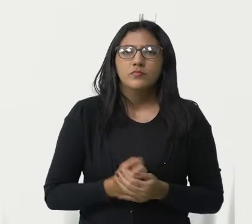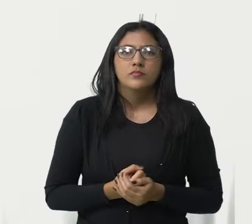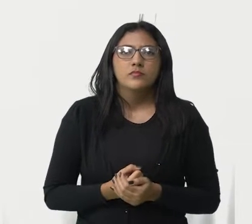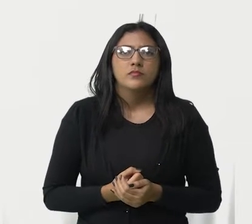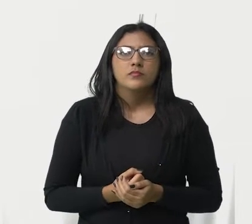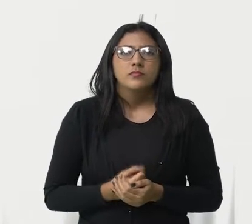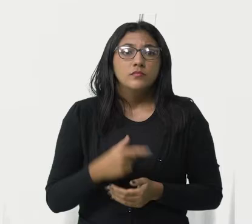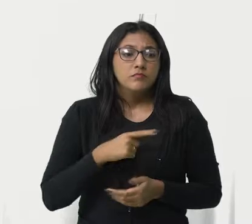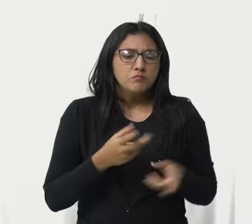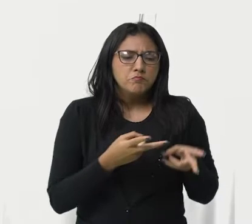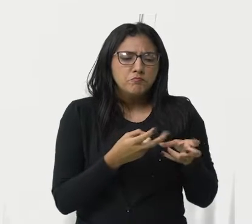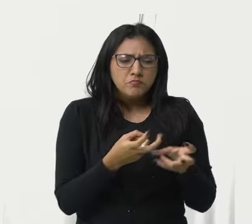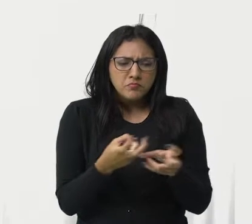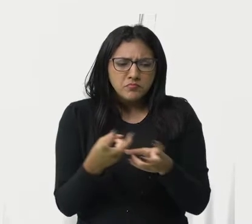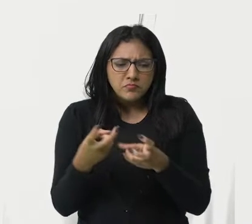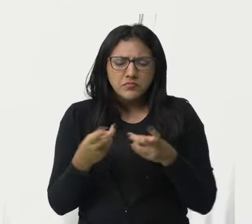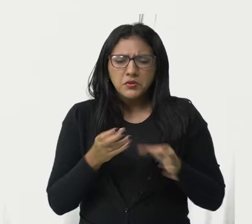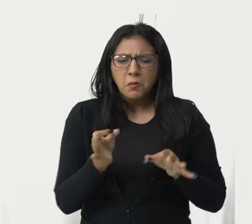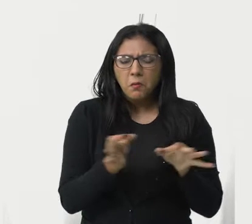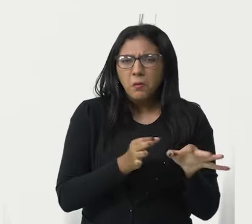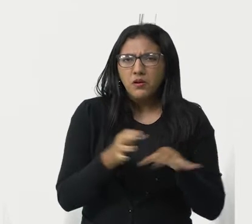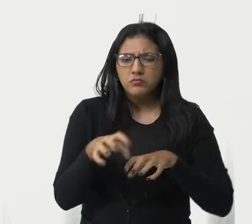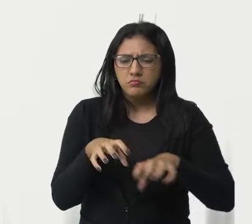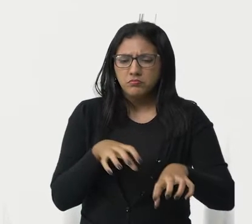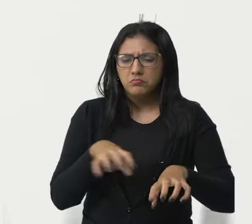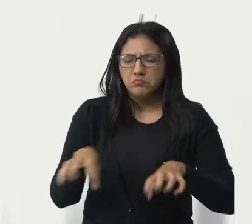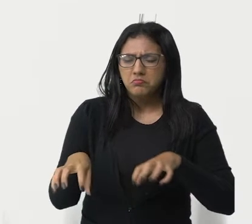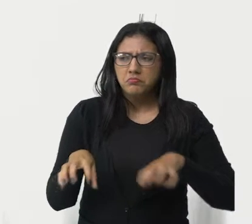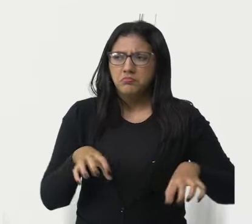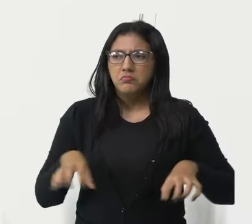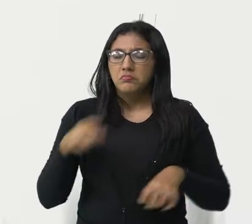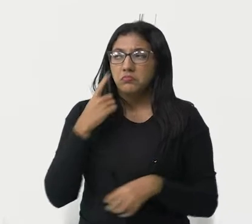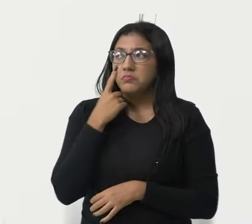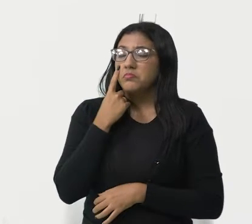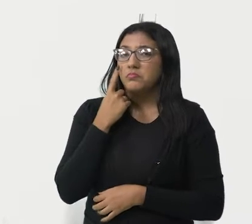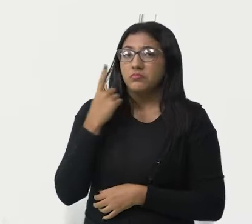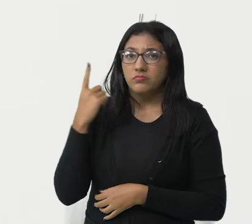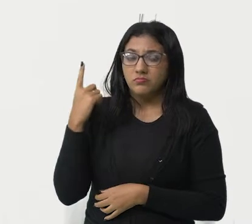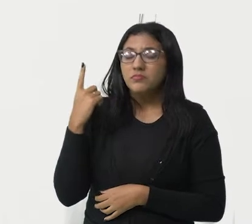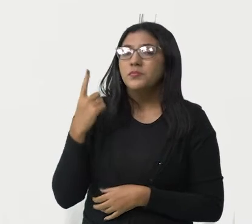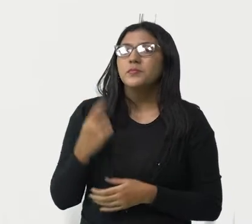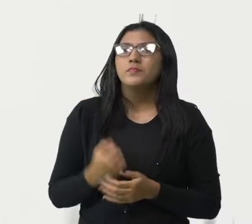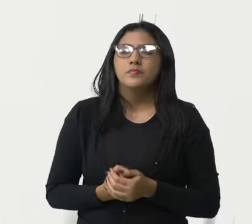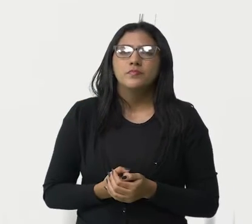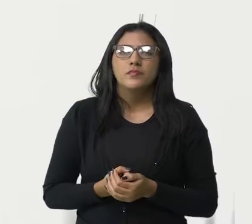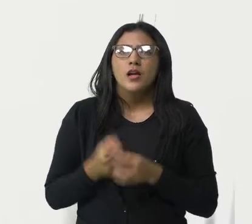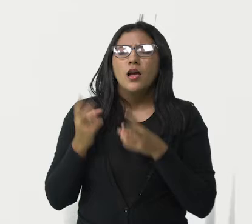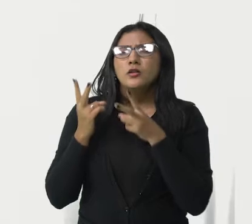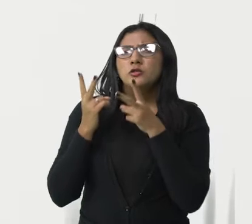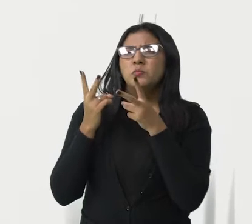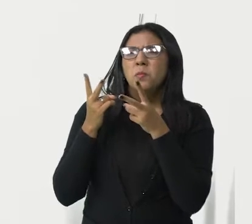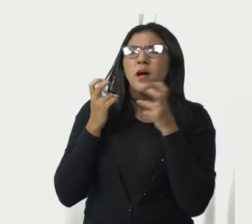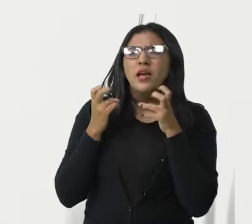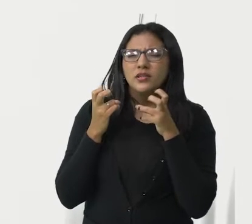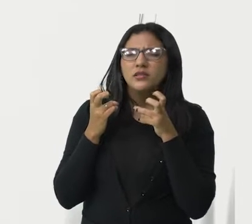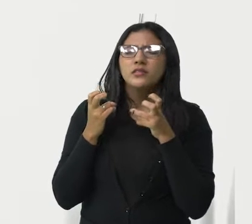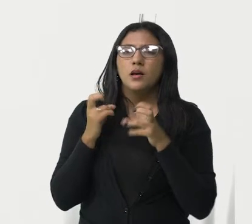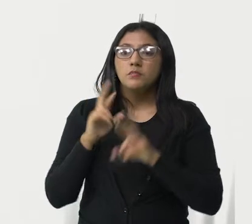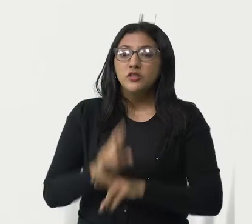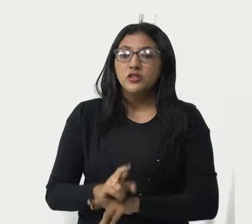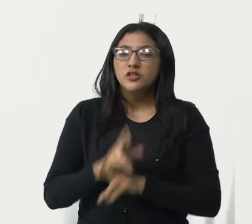verifica, né, que começa essas divisões aí através do mapa, em que a gente vai observar